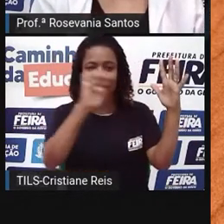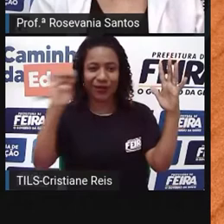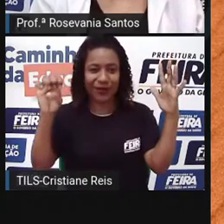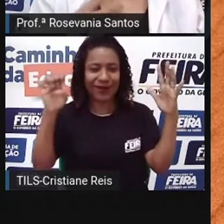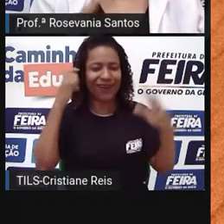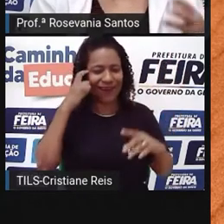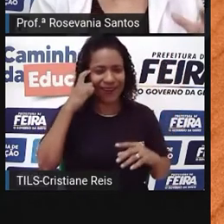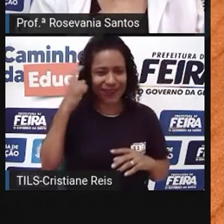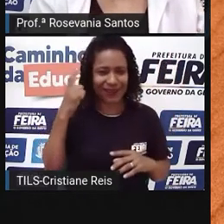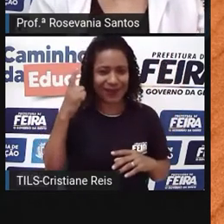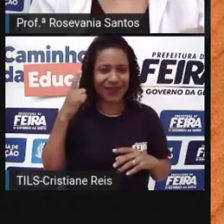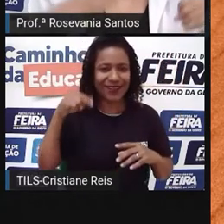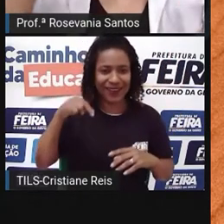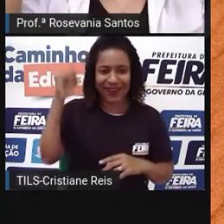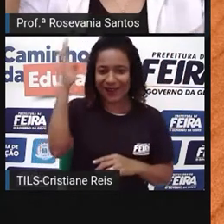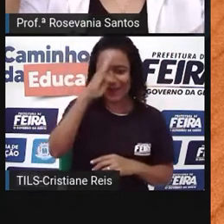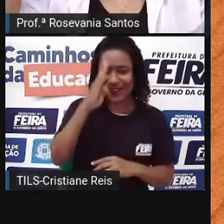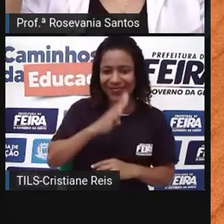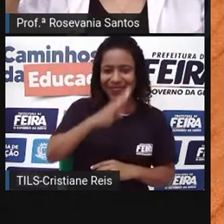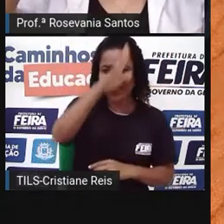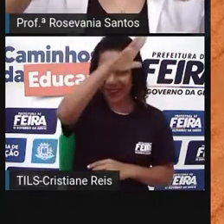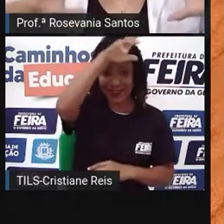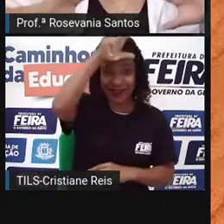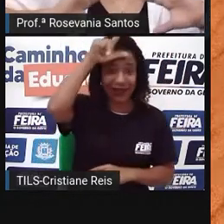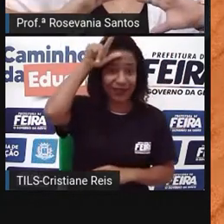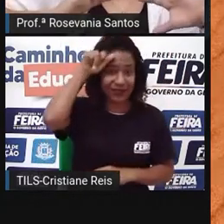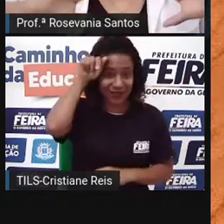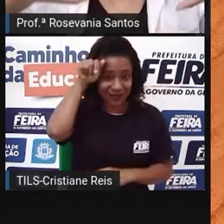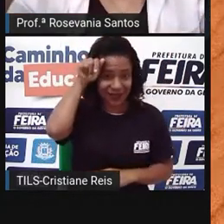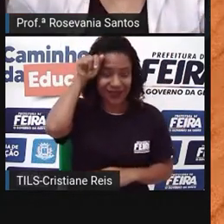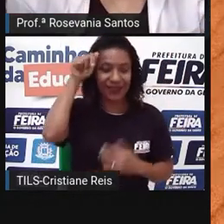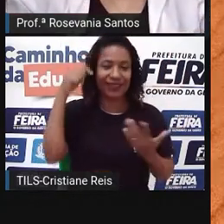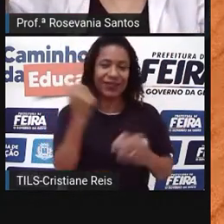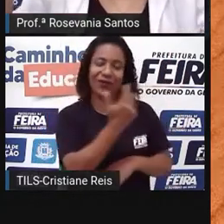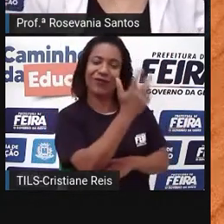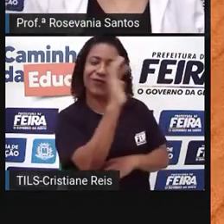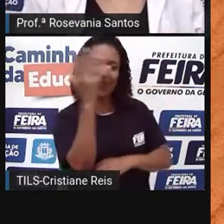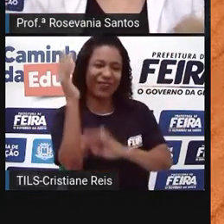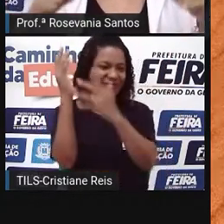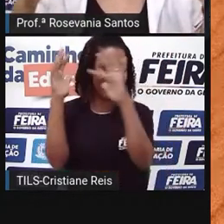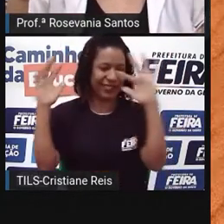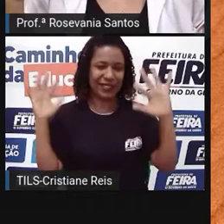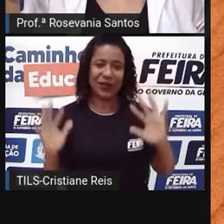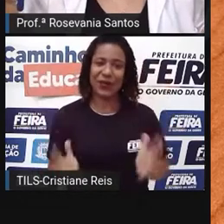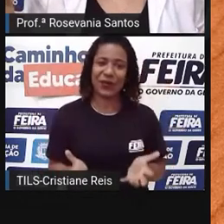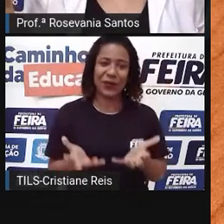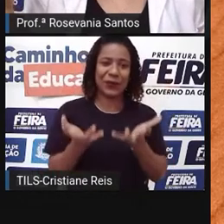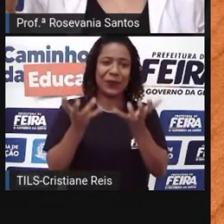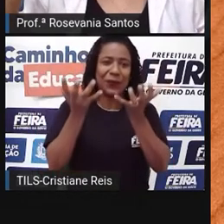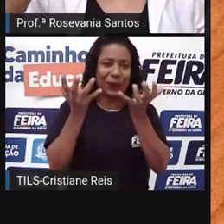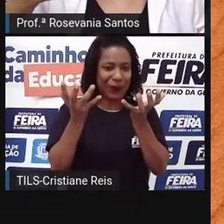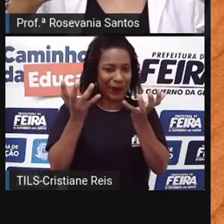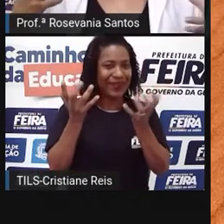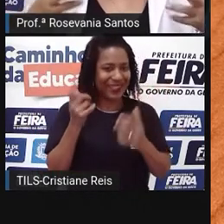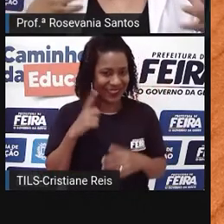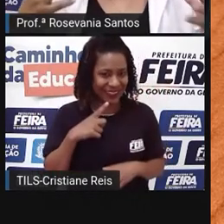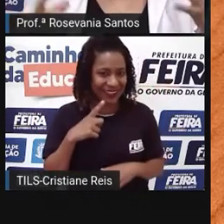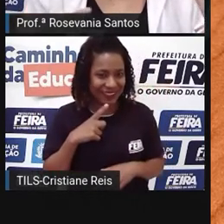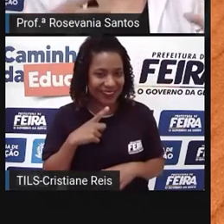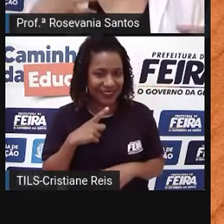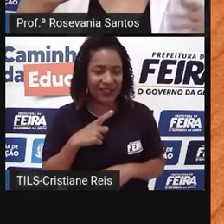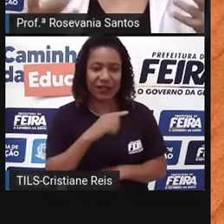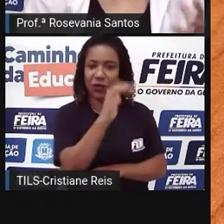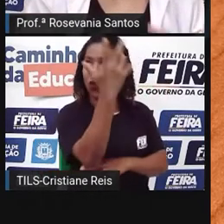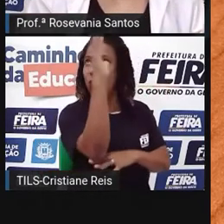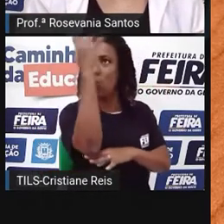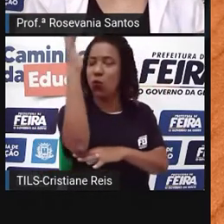floresta amazônica, aquelas características, né, de ser aquela floresta exuberante, né, com